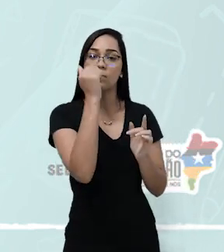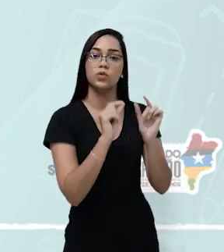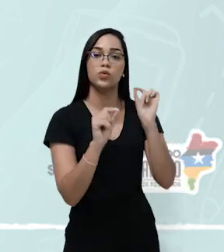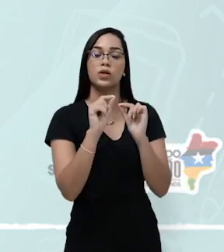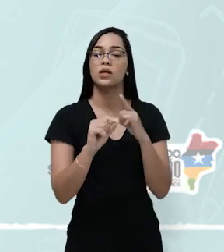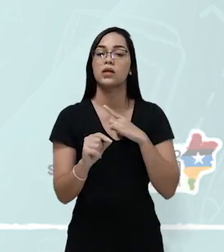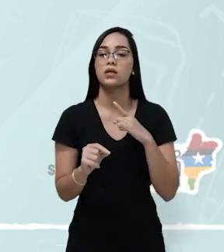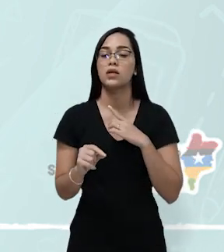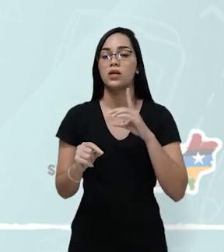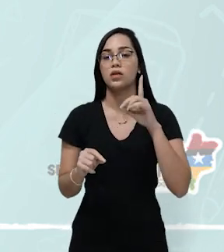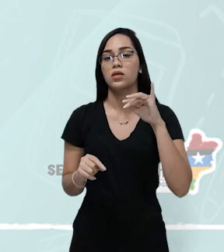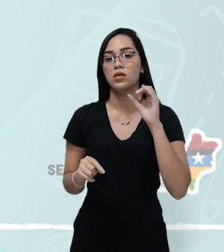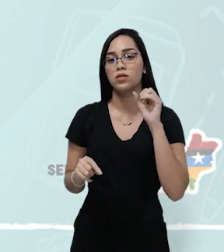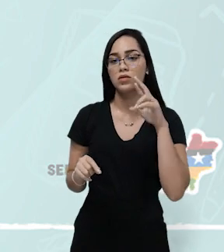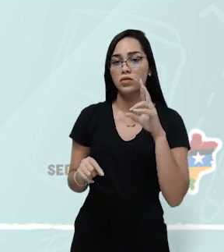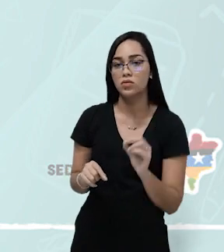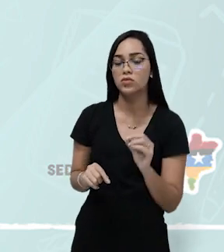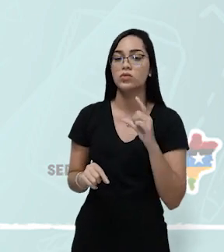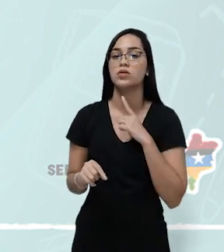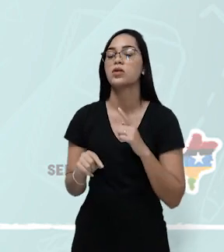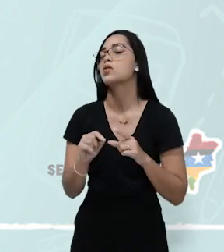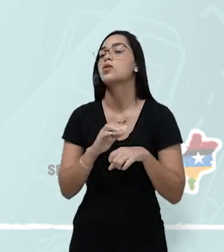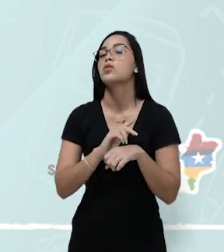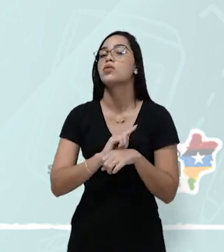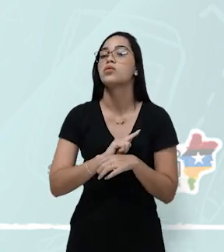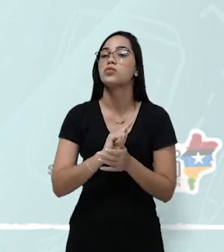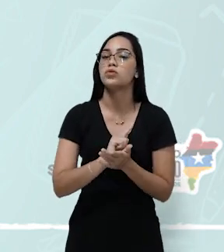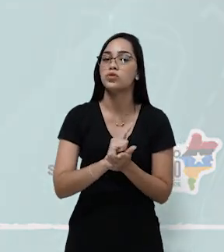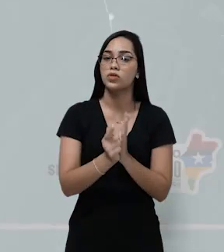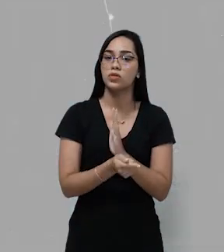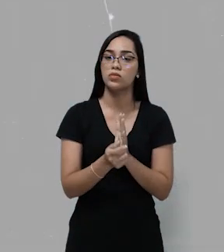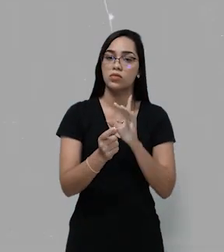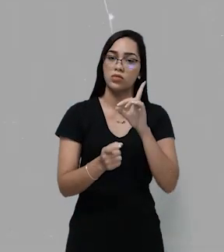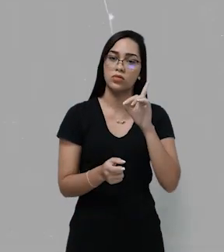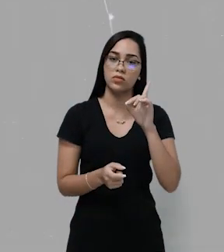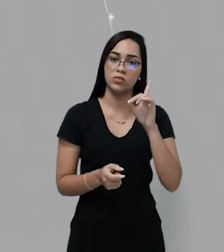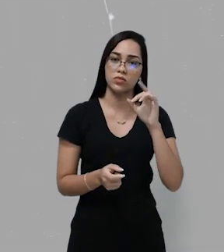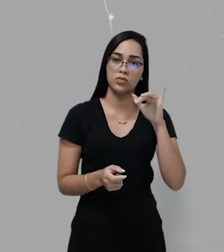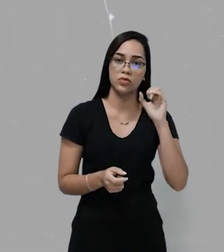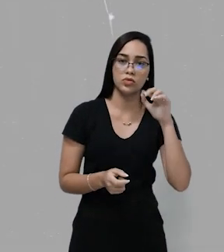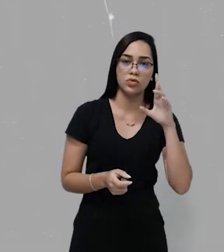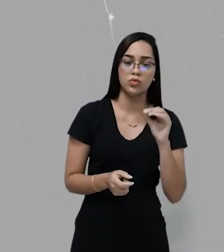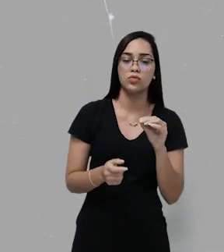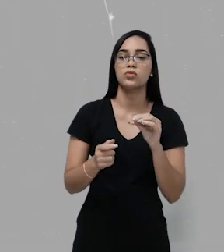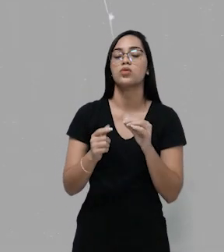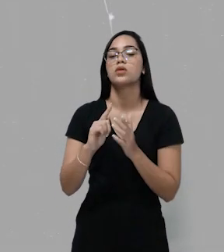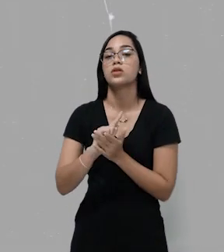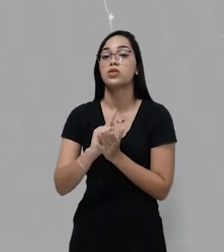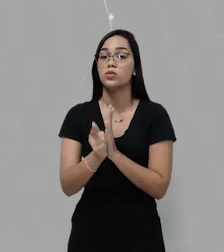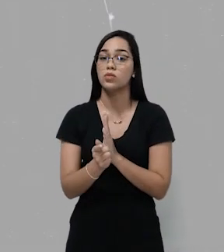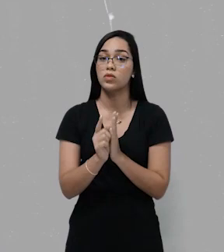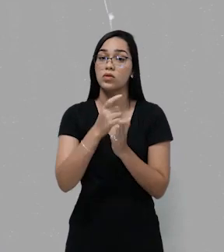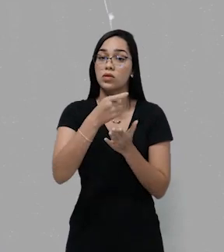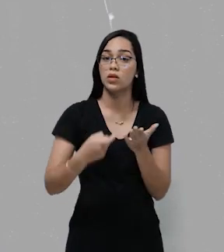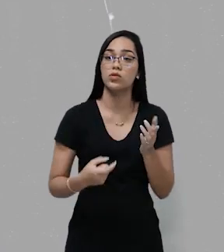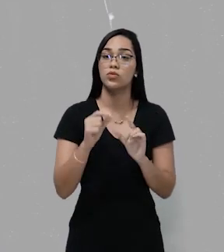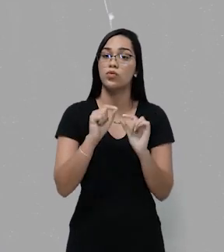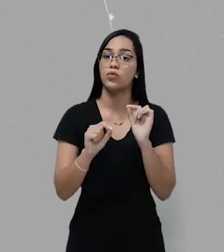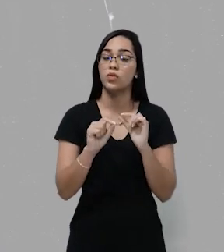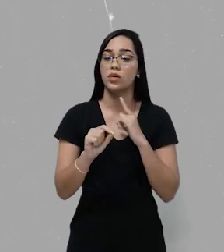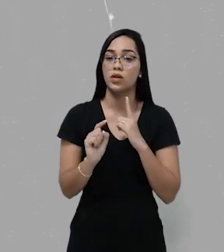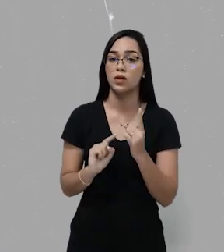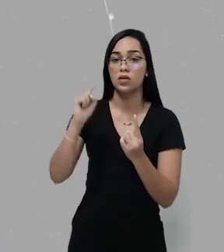do discurso são os gêneros textuais que nós lançamos mão em função das nossas